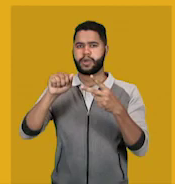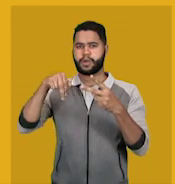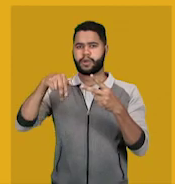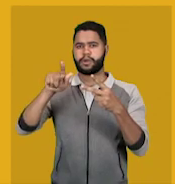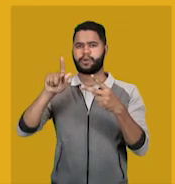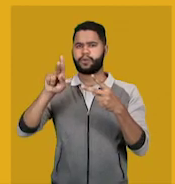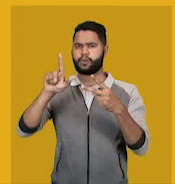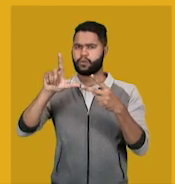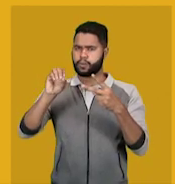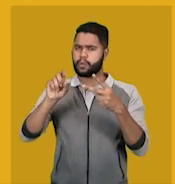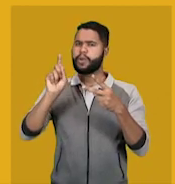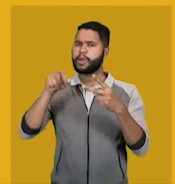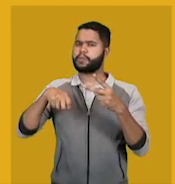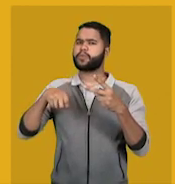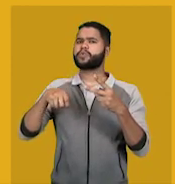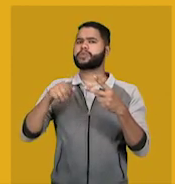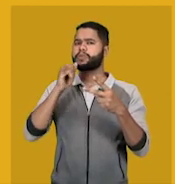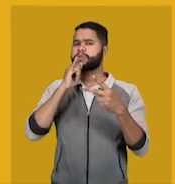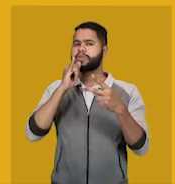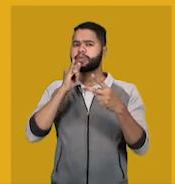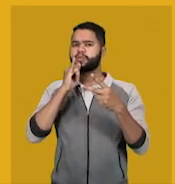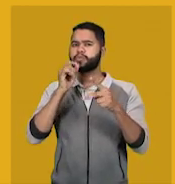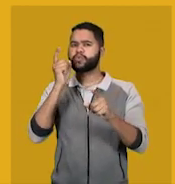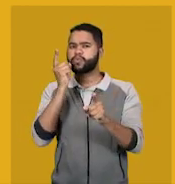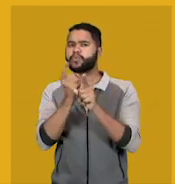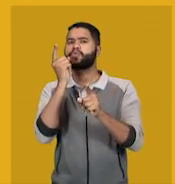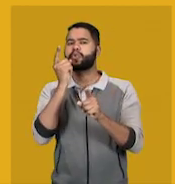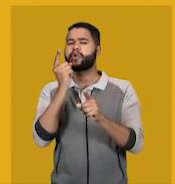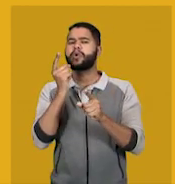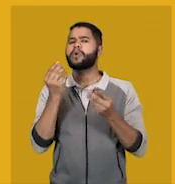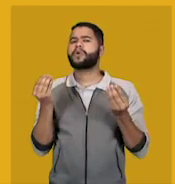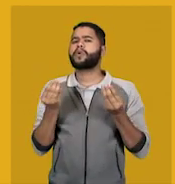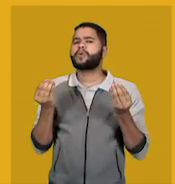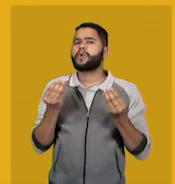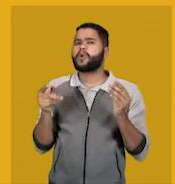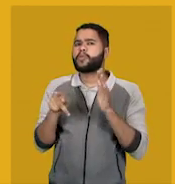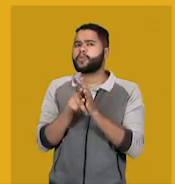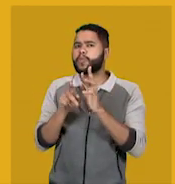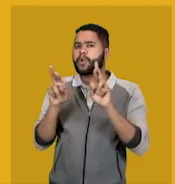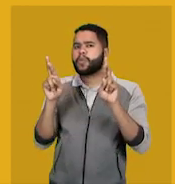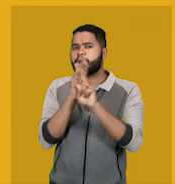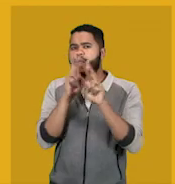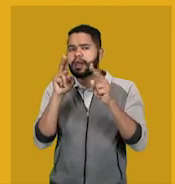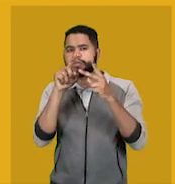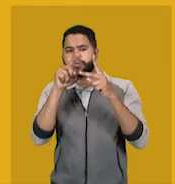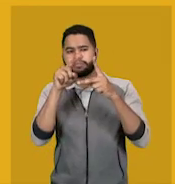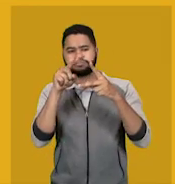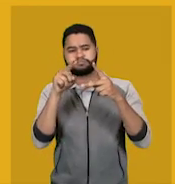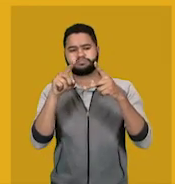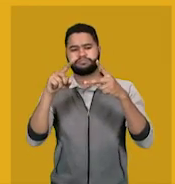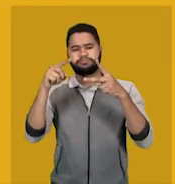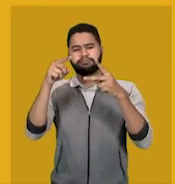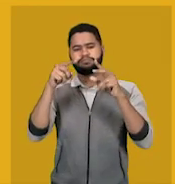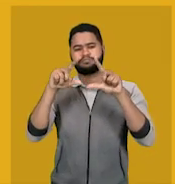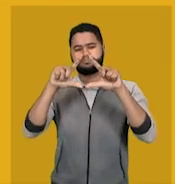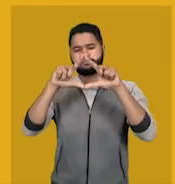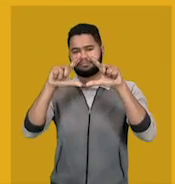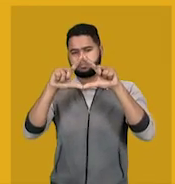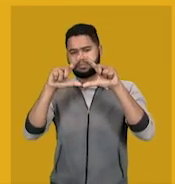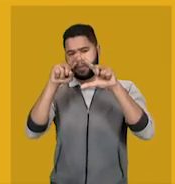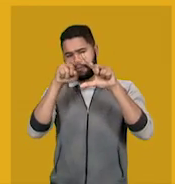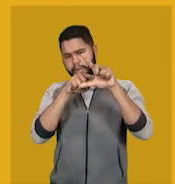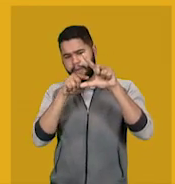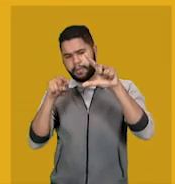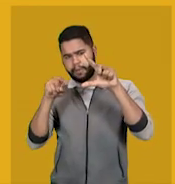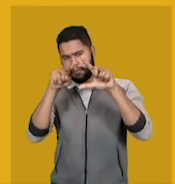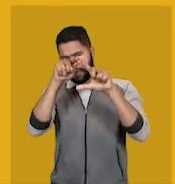possível descobrirmos o ângulo de um triângulo retângulo através das relações trigonométricas também. Além de descobrir as medidas dos